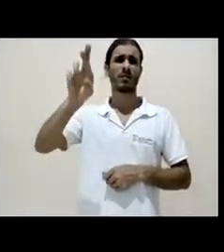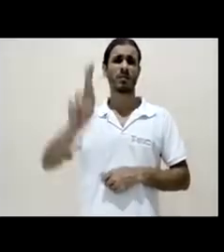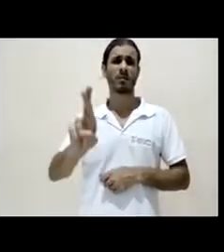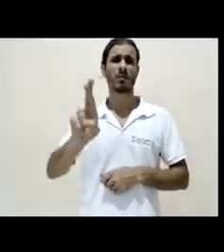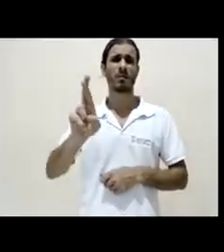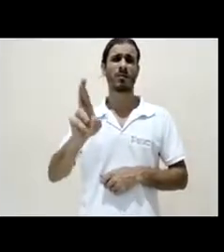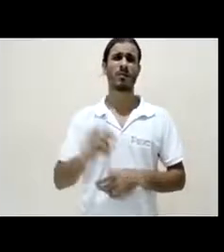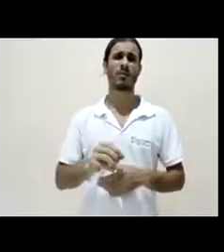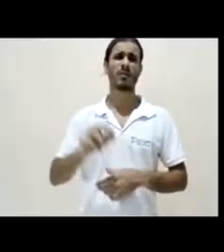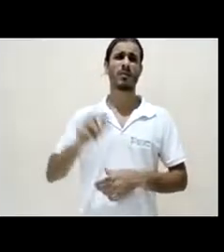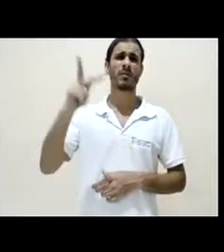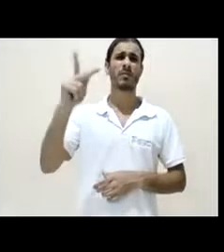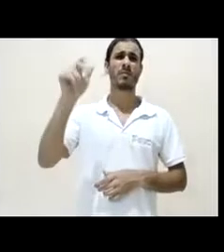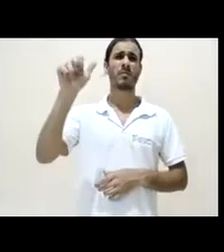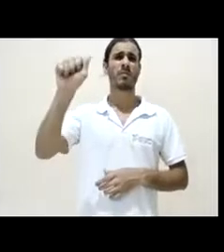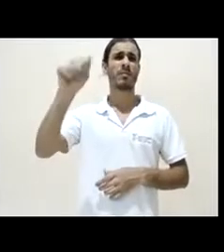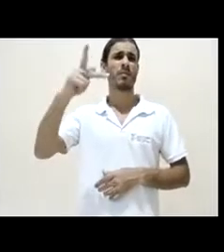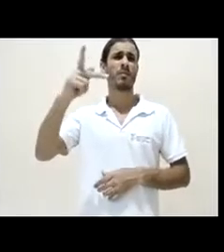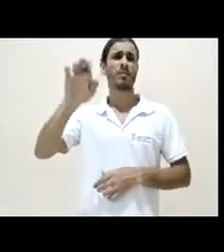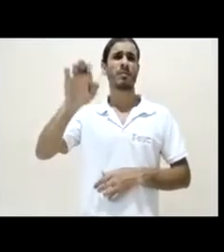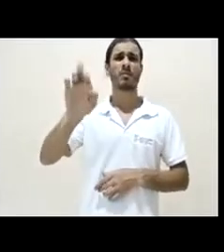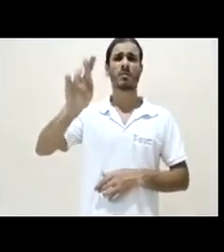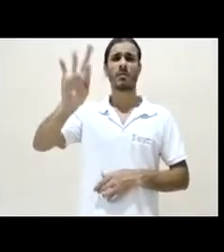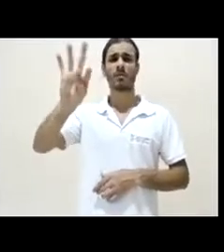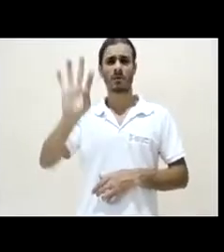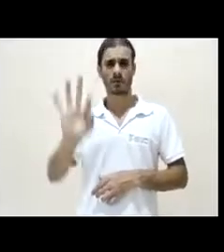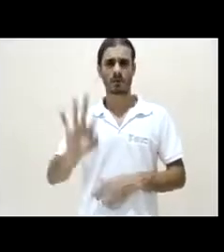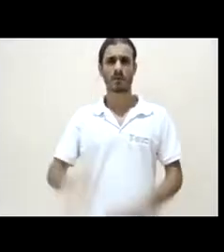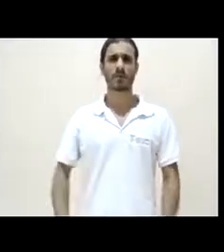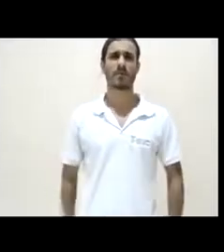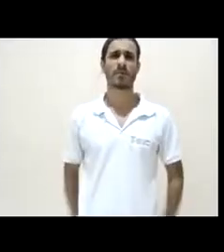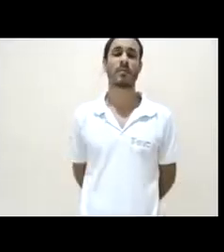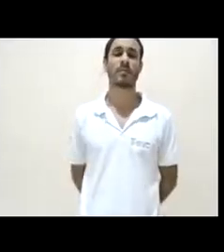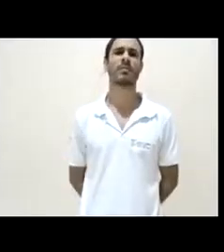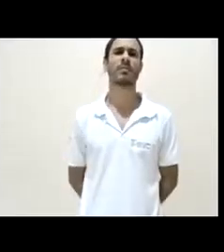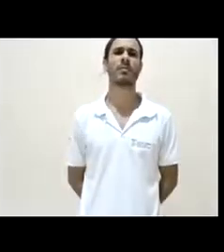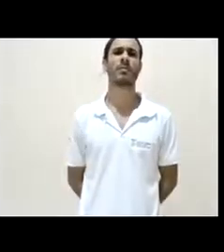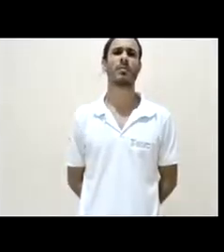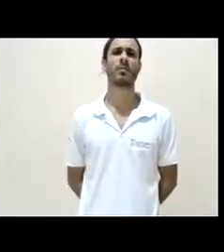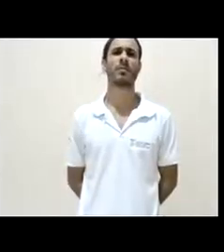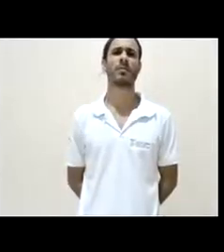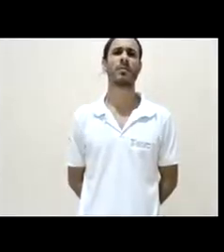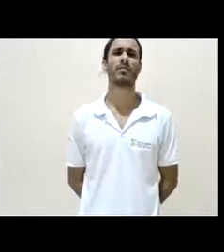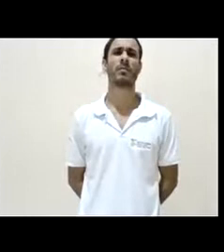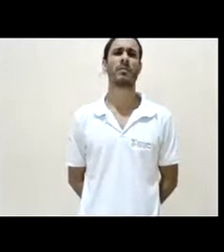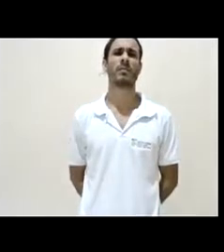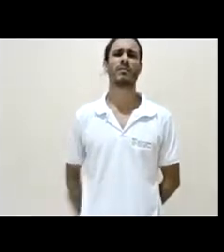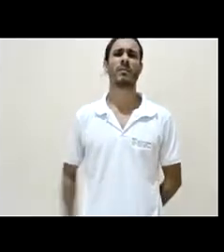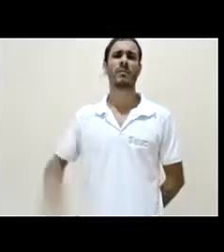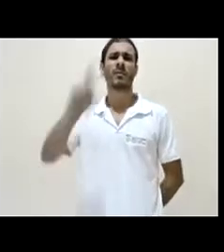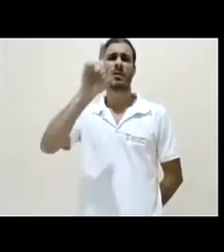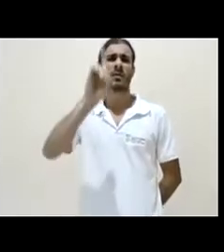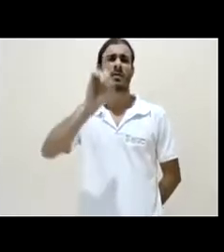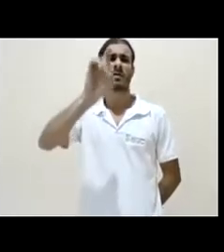né? Ele já trabalha com isso já há muitos anos. E o Demerval